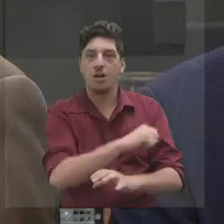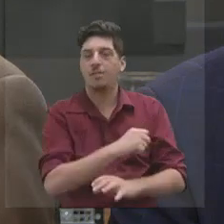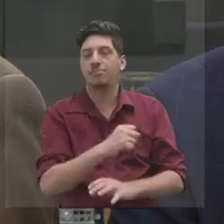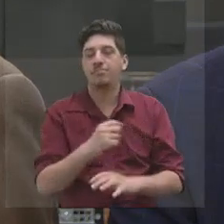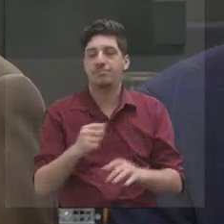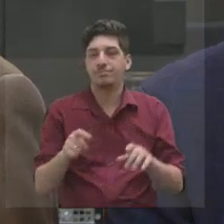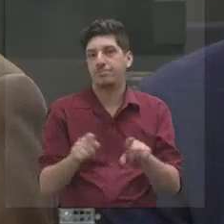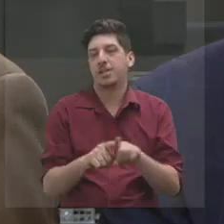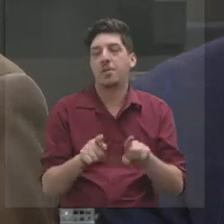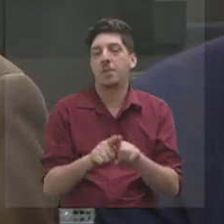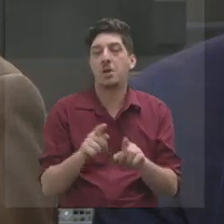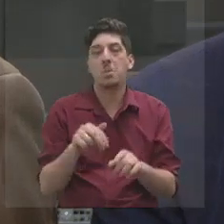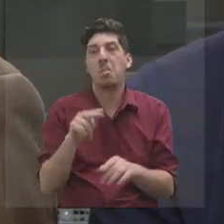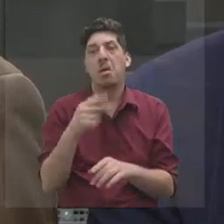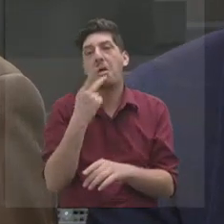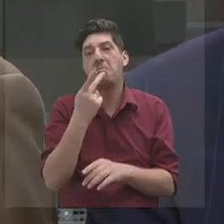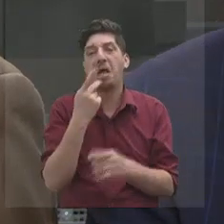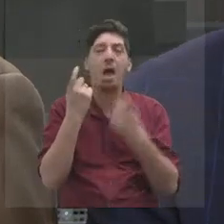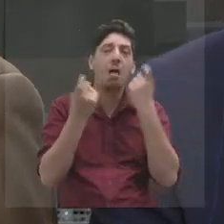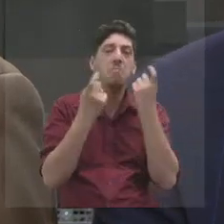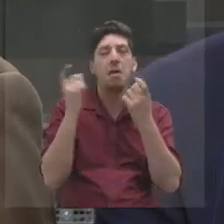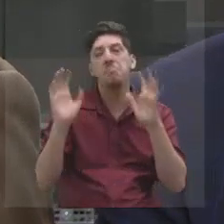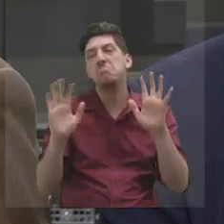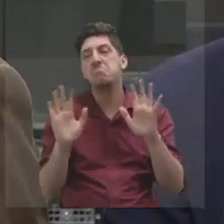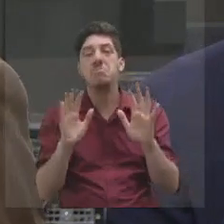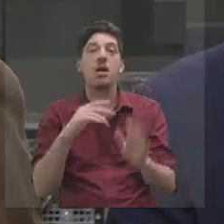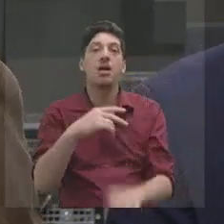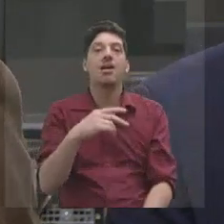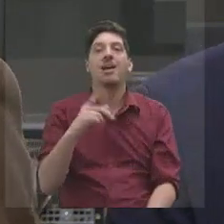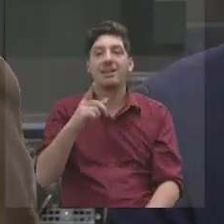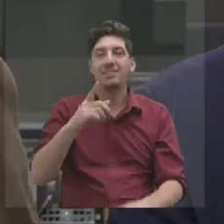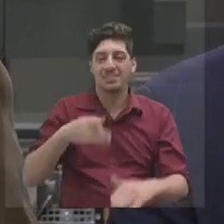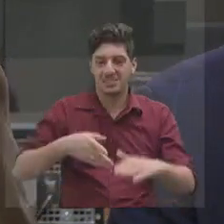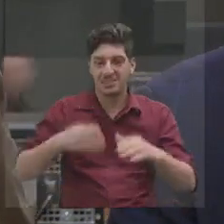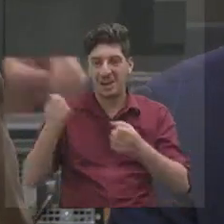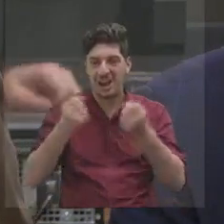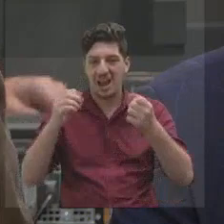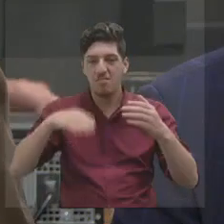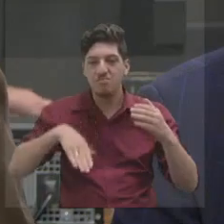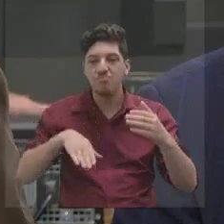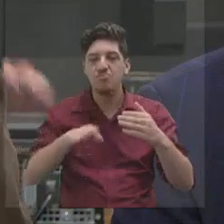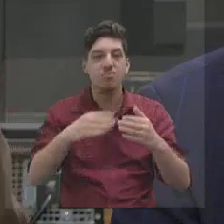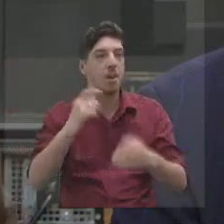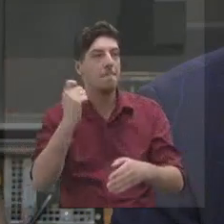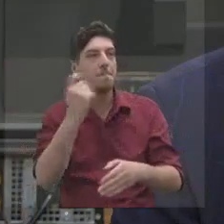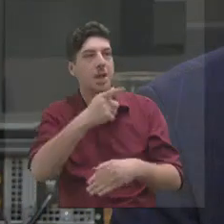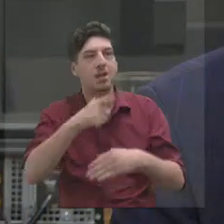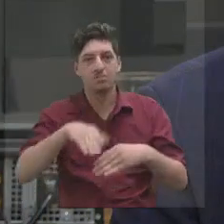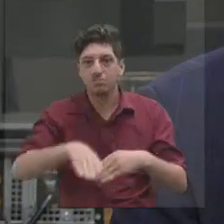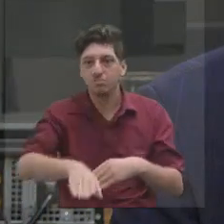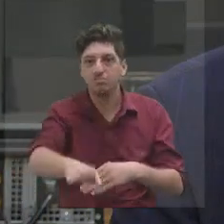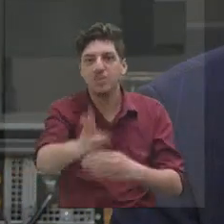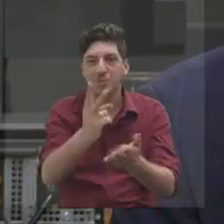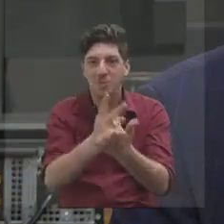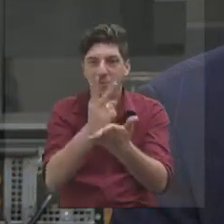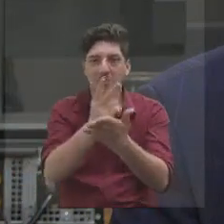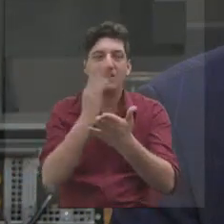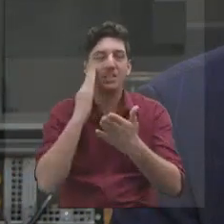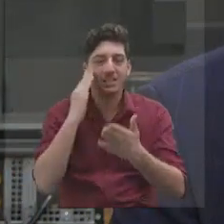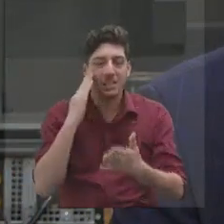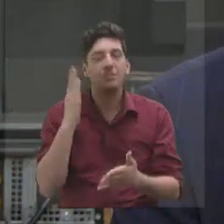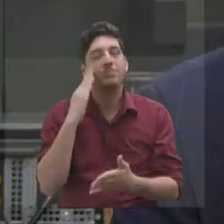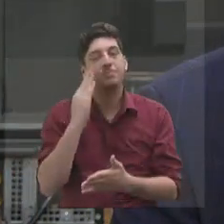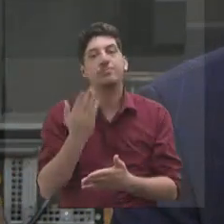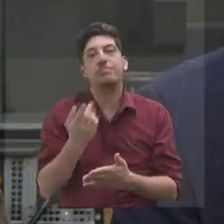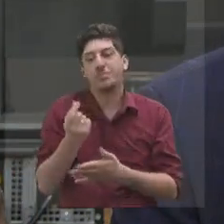grande preocupação com a questão dos pedais né que com os valores que muitas vezes para nós que somos deputados aqui